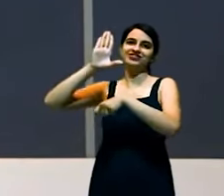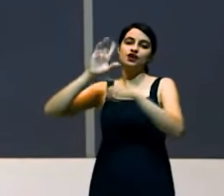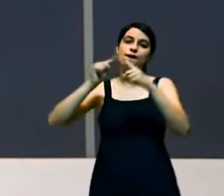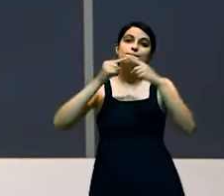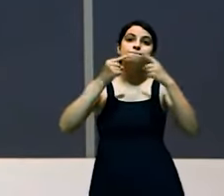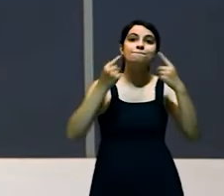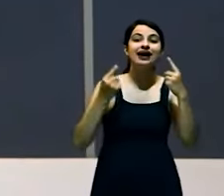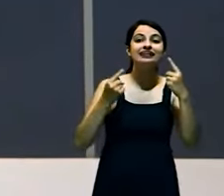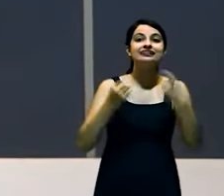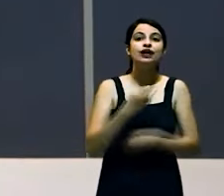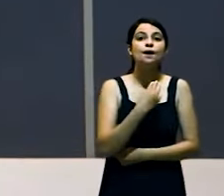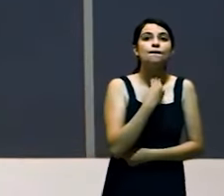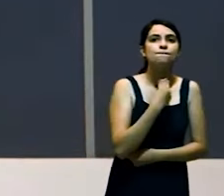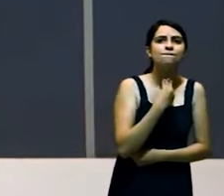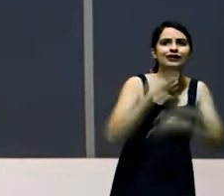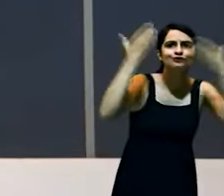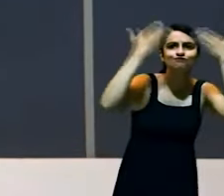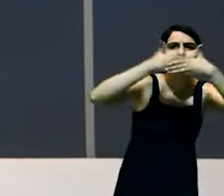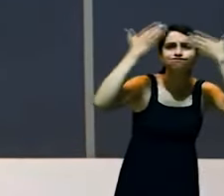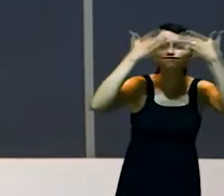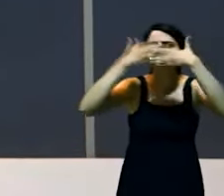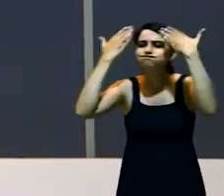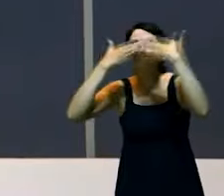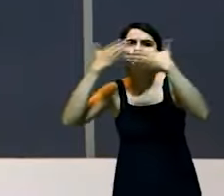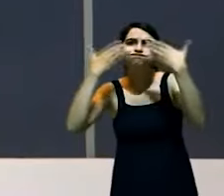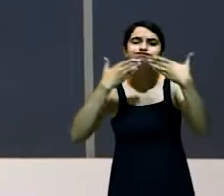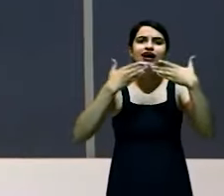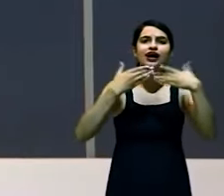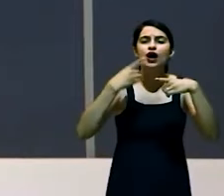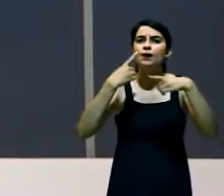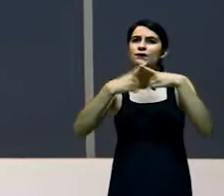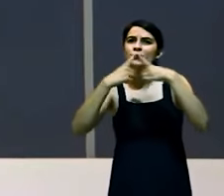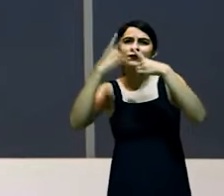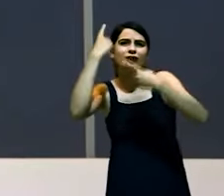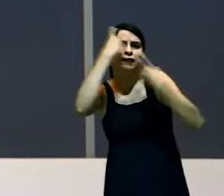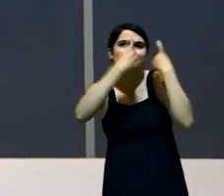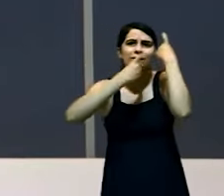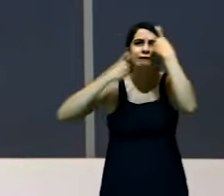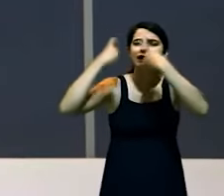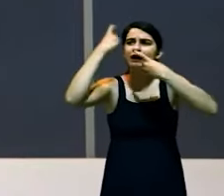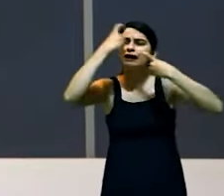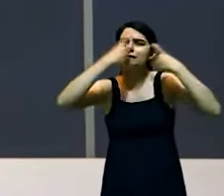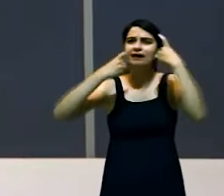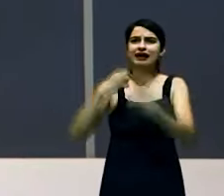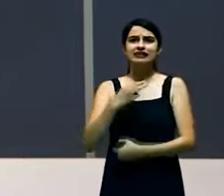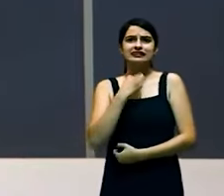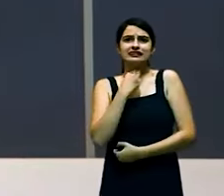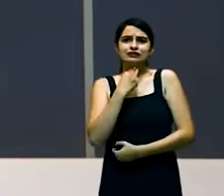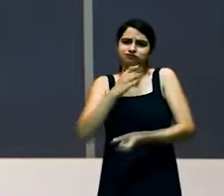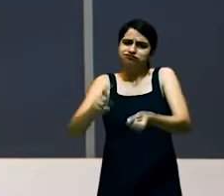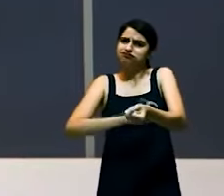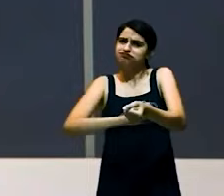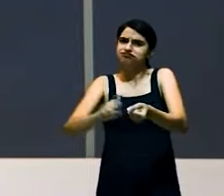Mas Marta não conseguiu enxergar isso, a ponto dela chamar Jesus e dizer: